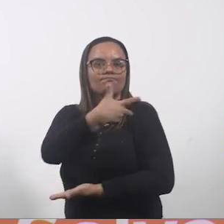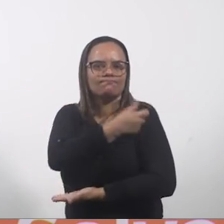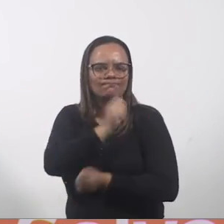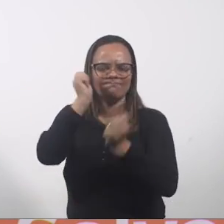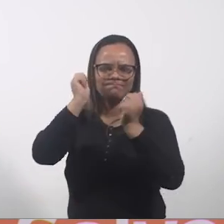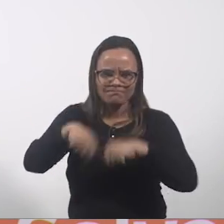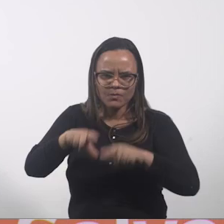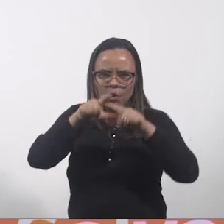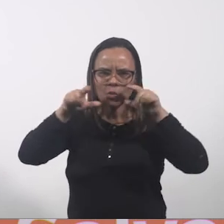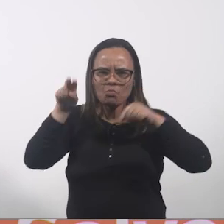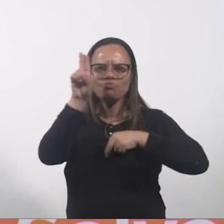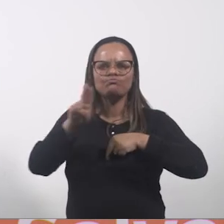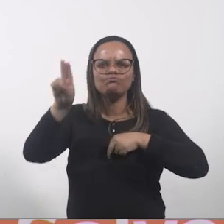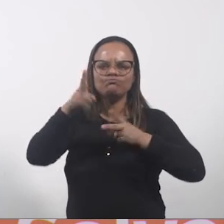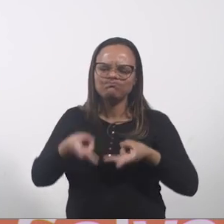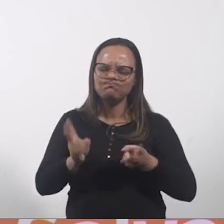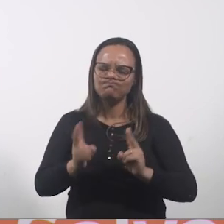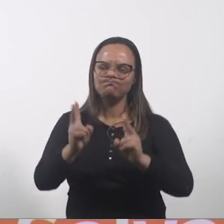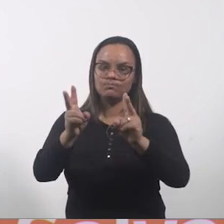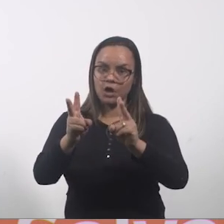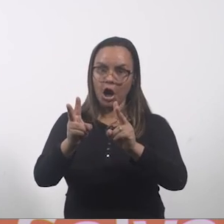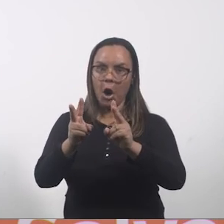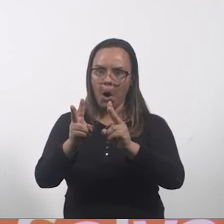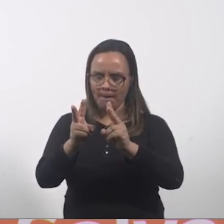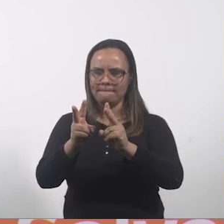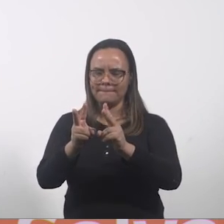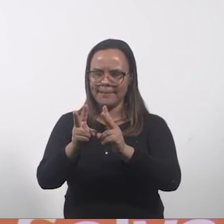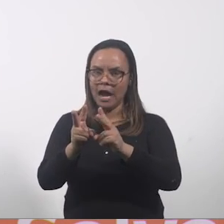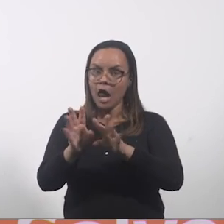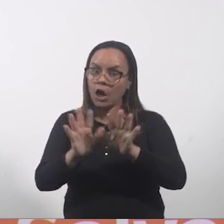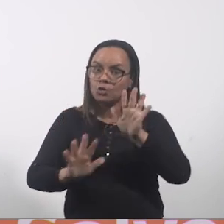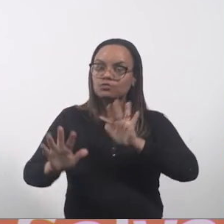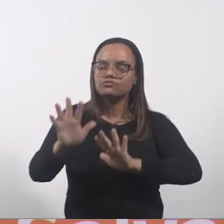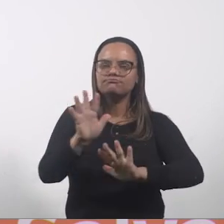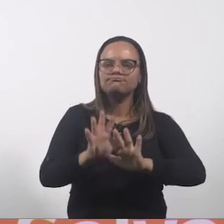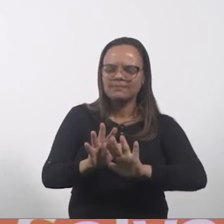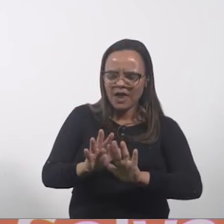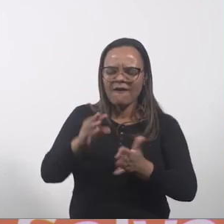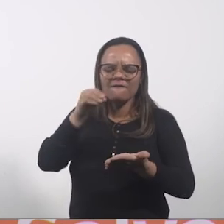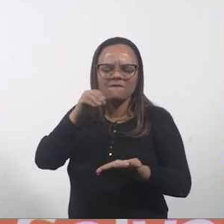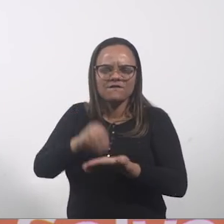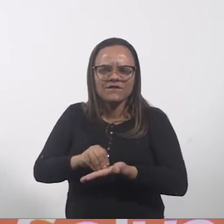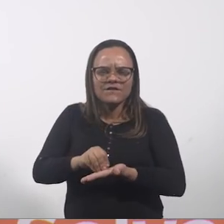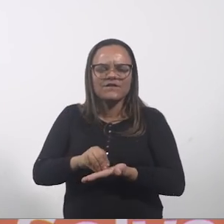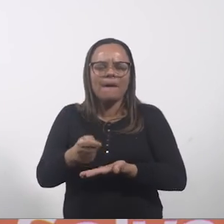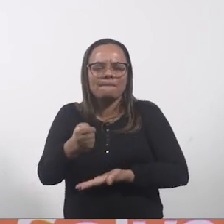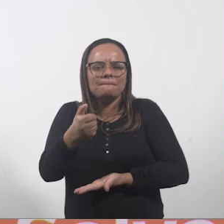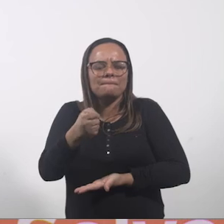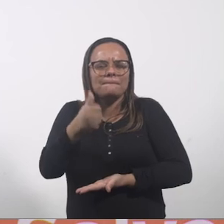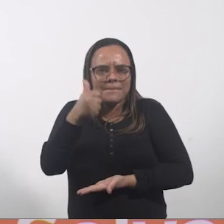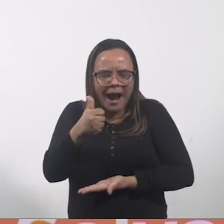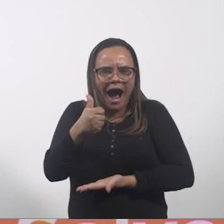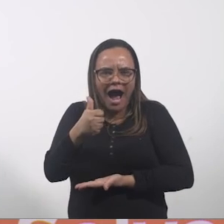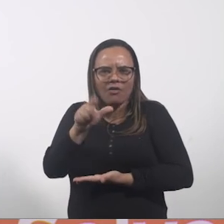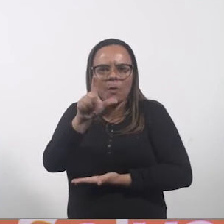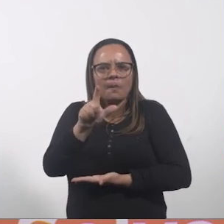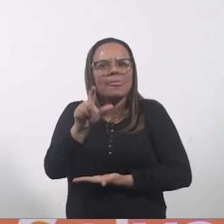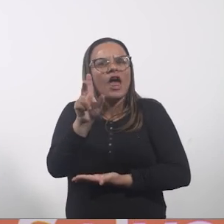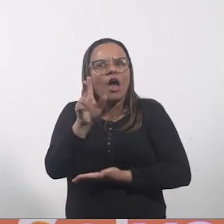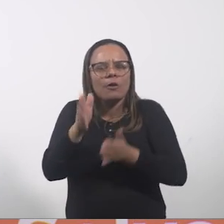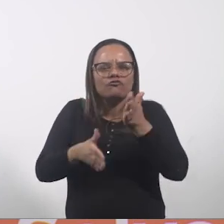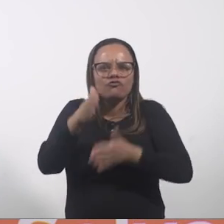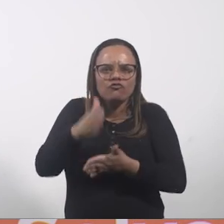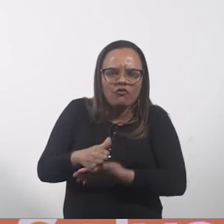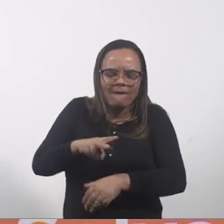com as máscaras. Não vamos esmorecer agora, falta pouco, bem pouco, para a gente entrar na fase verde e ter uma situação muito